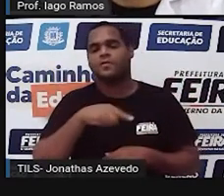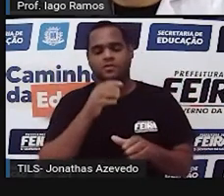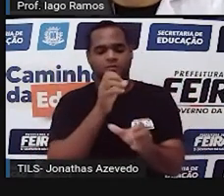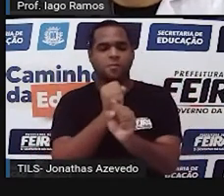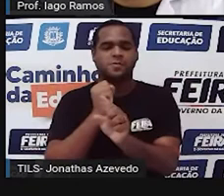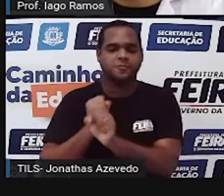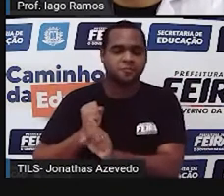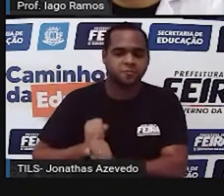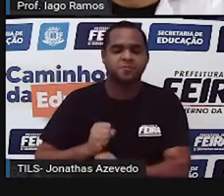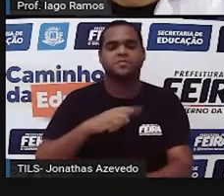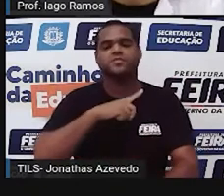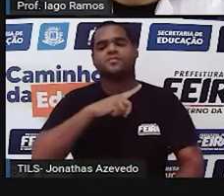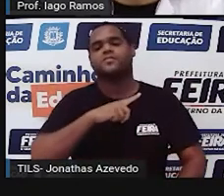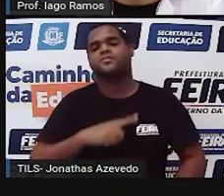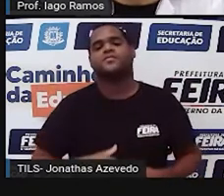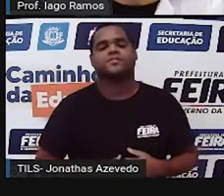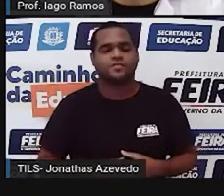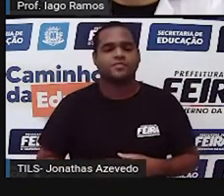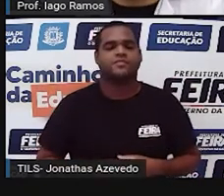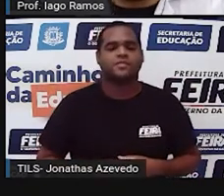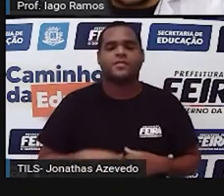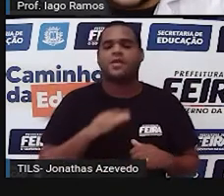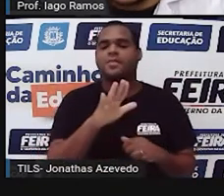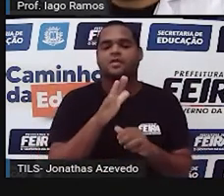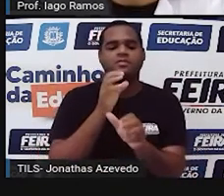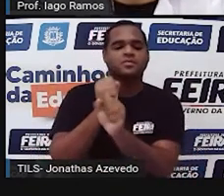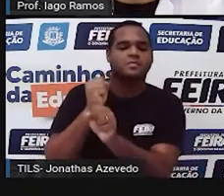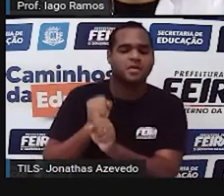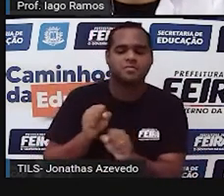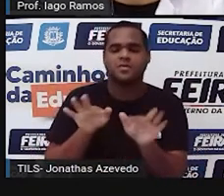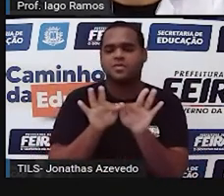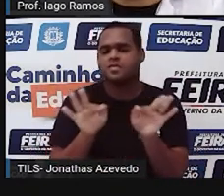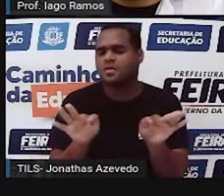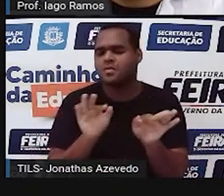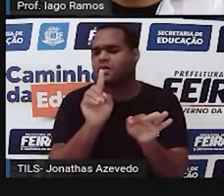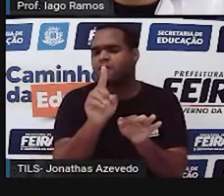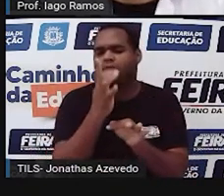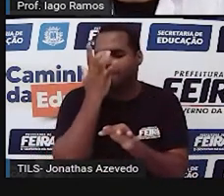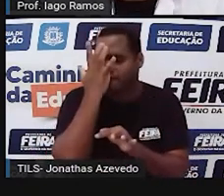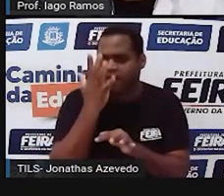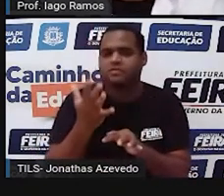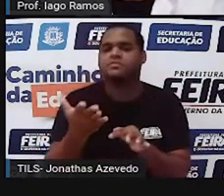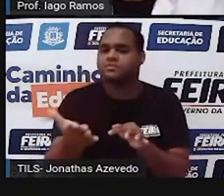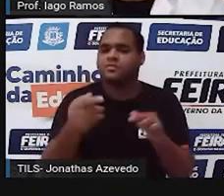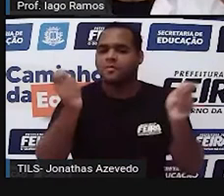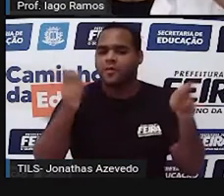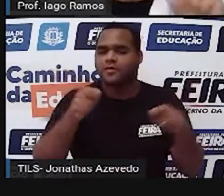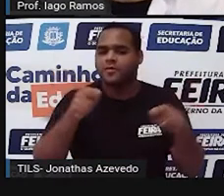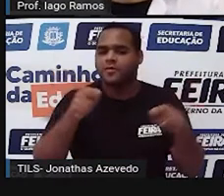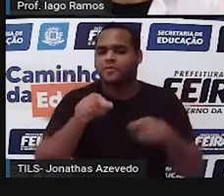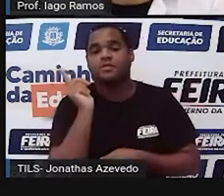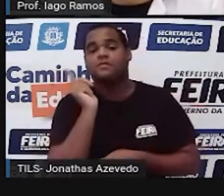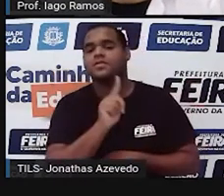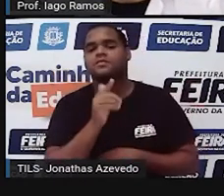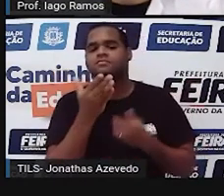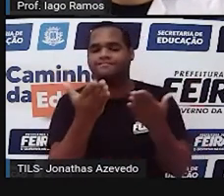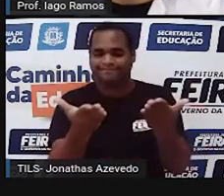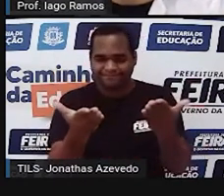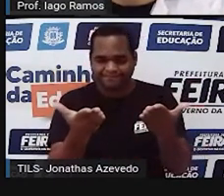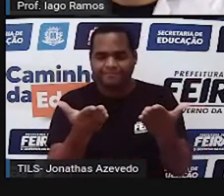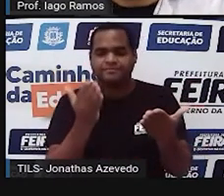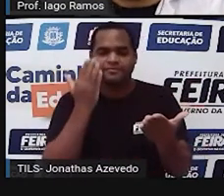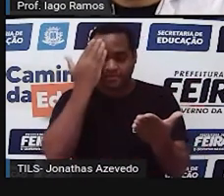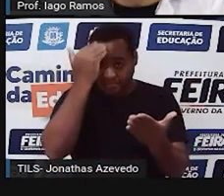cálculo É isso aí certo mais um cálculo simples um cálculo fácil e você aí do outro lado